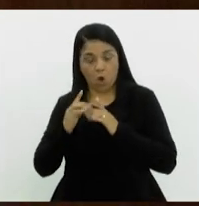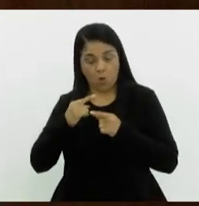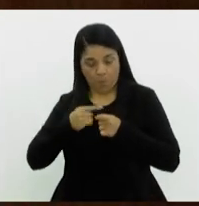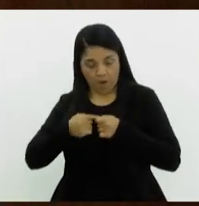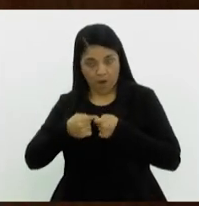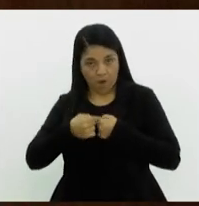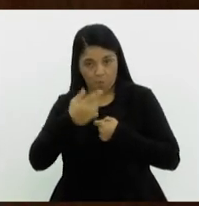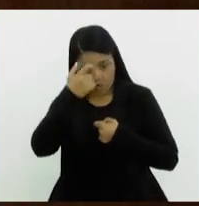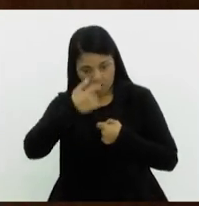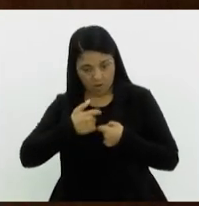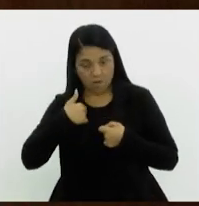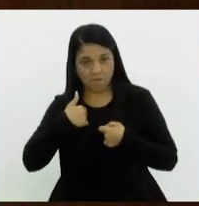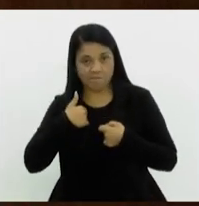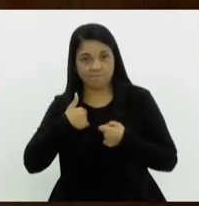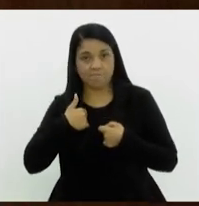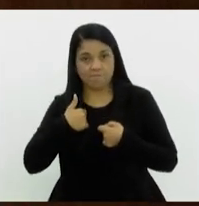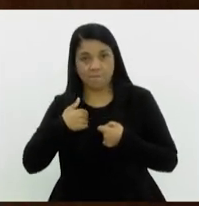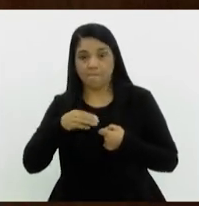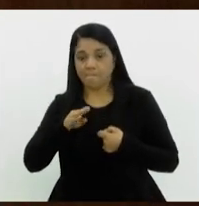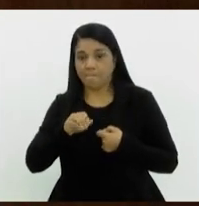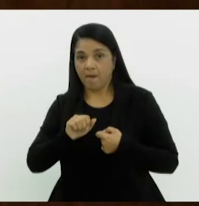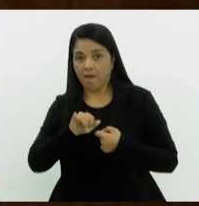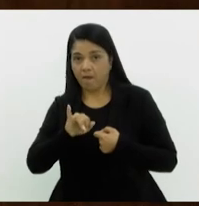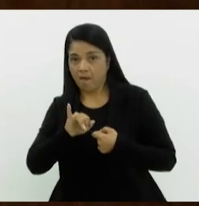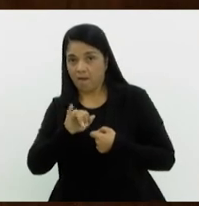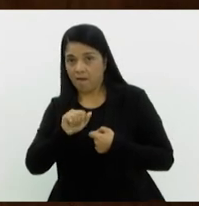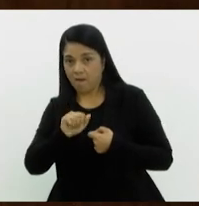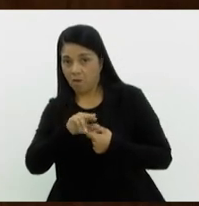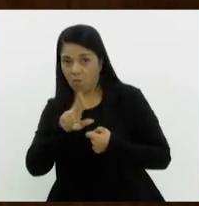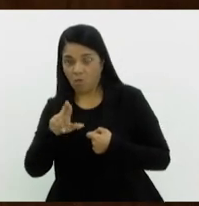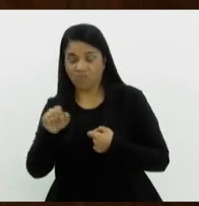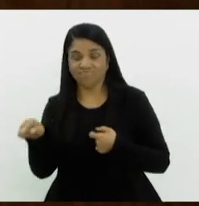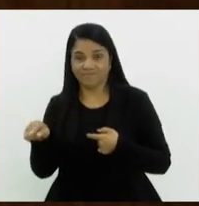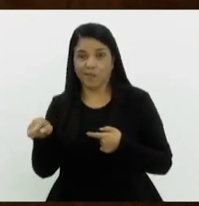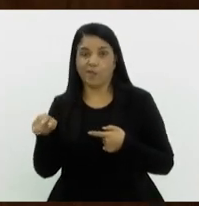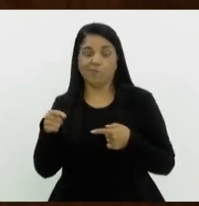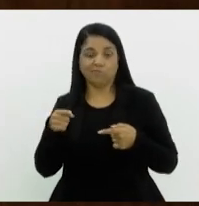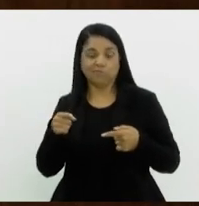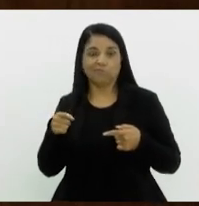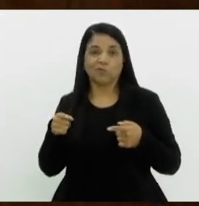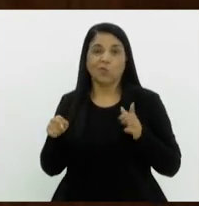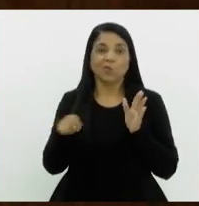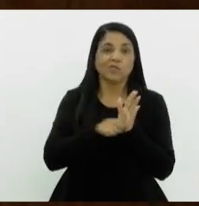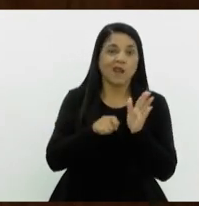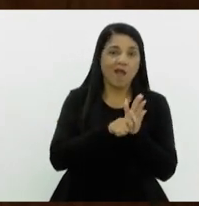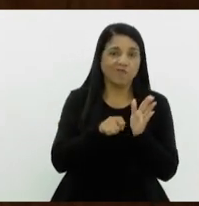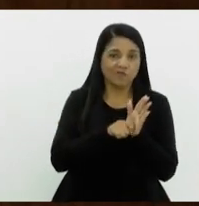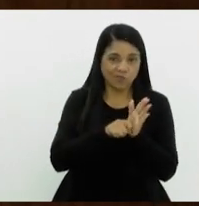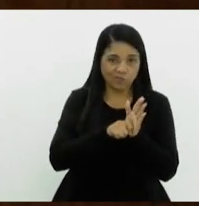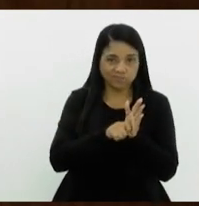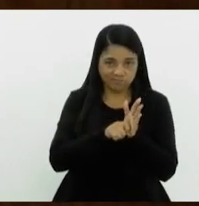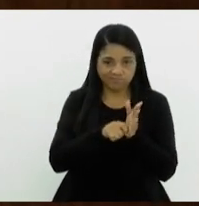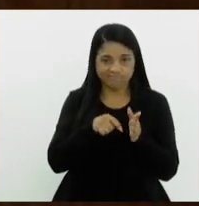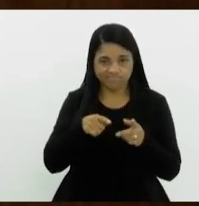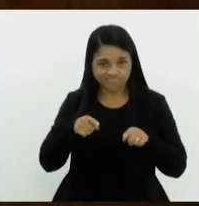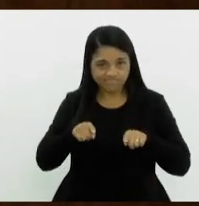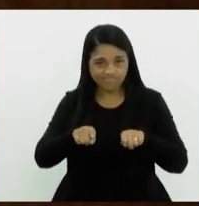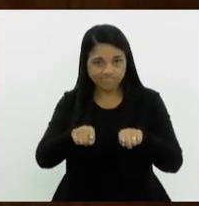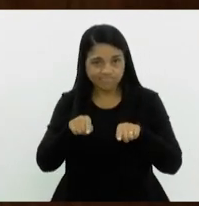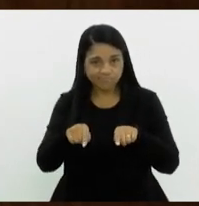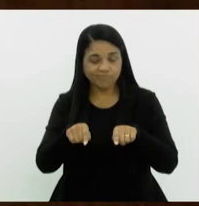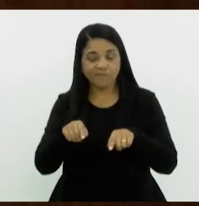hoje, infelizmente, tem o poder paralelo do tráfico, e a criança cresce, se